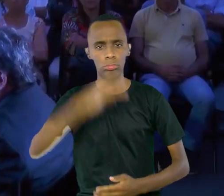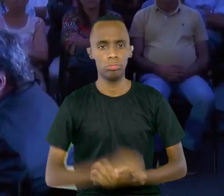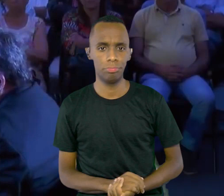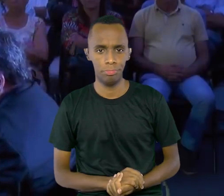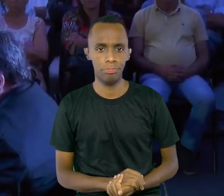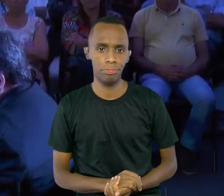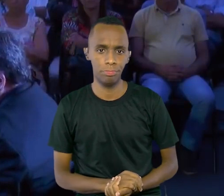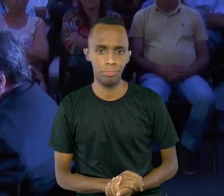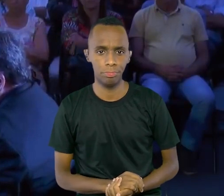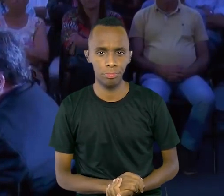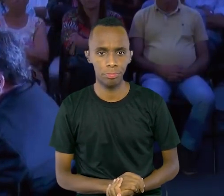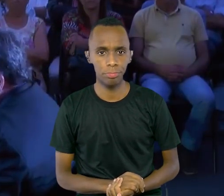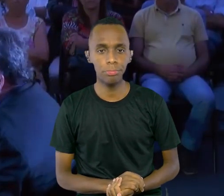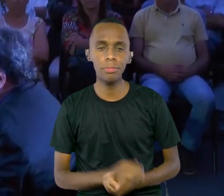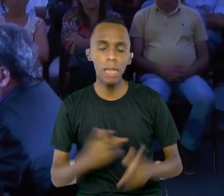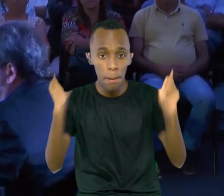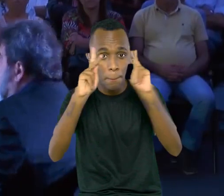soldados.